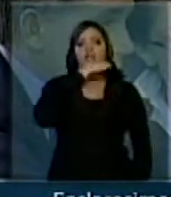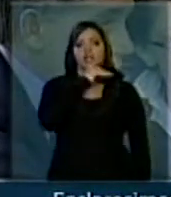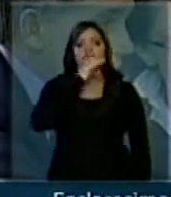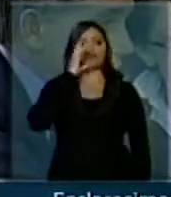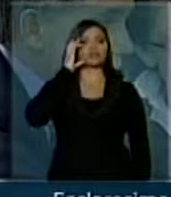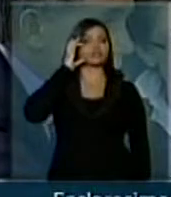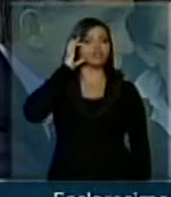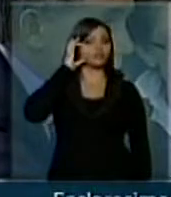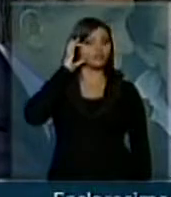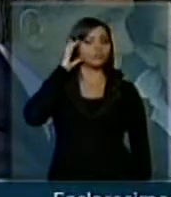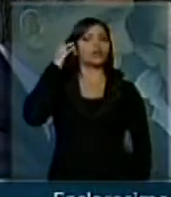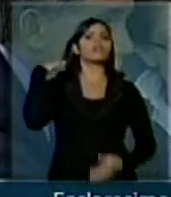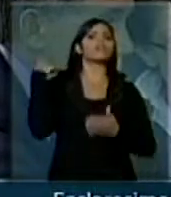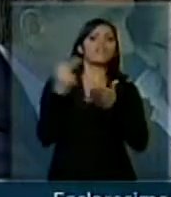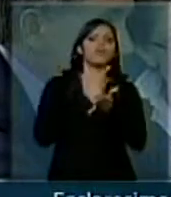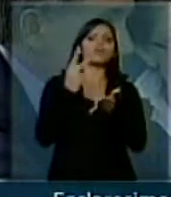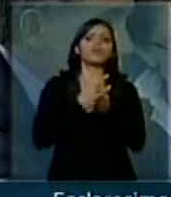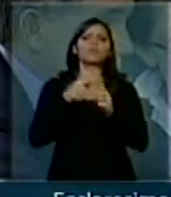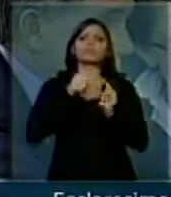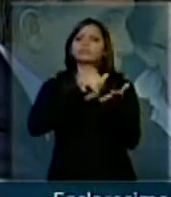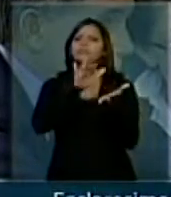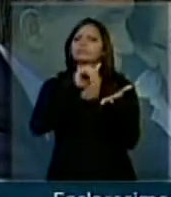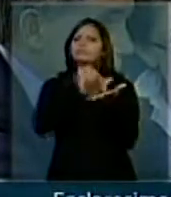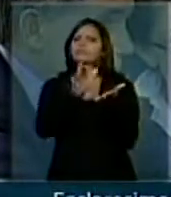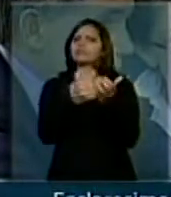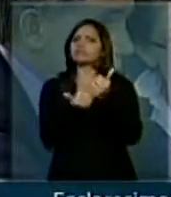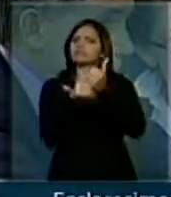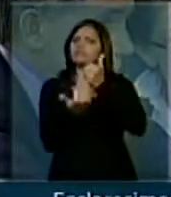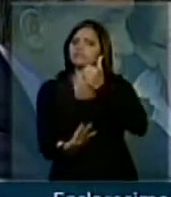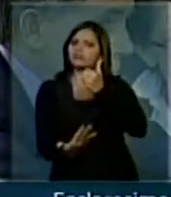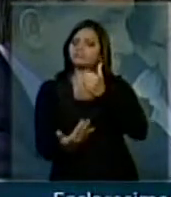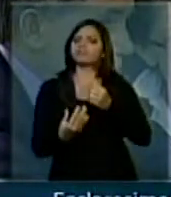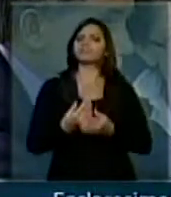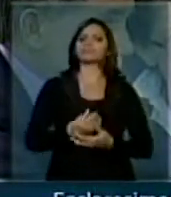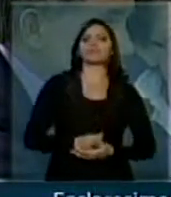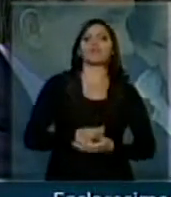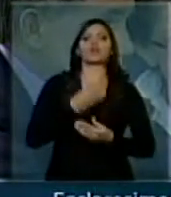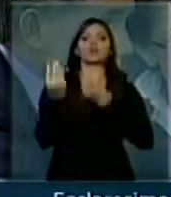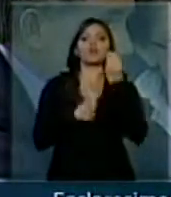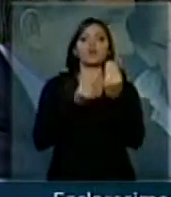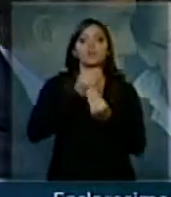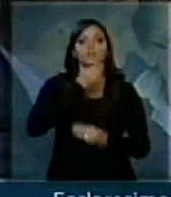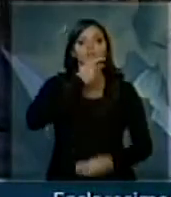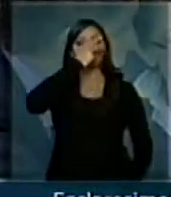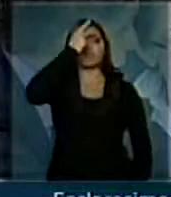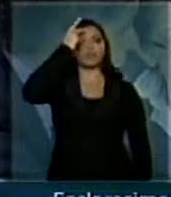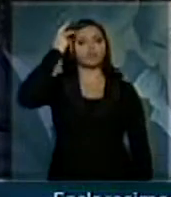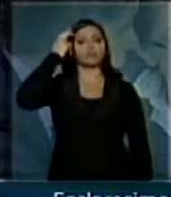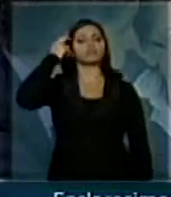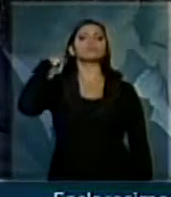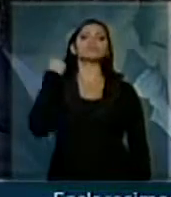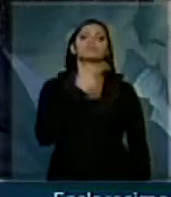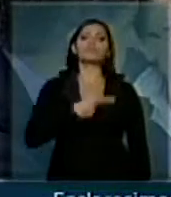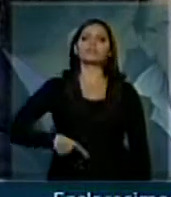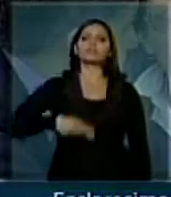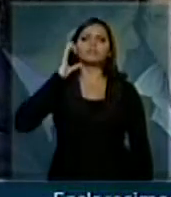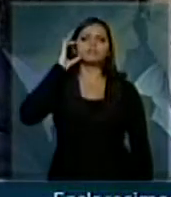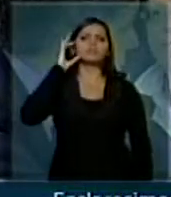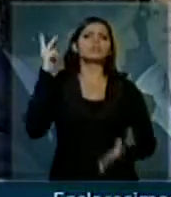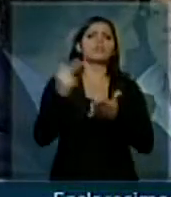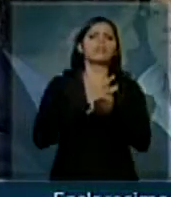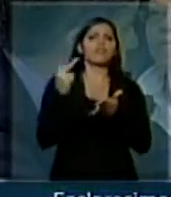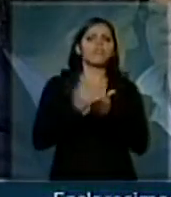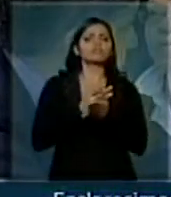presidente Dilma errou ao demiti-los? Como a presidente Dilma errou,